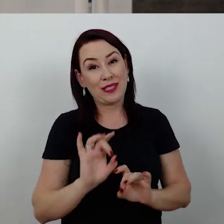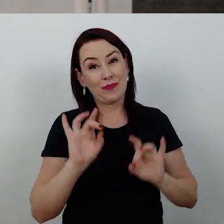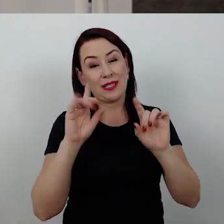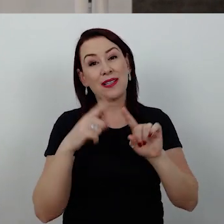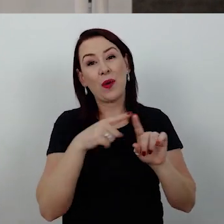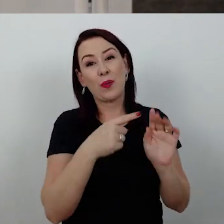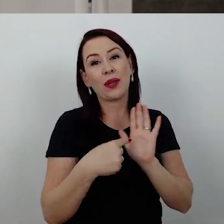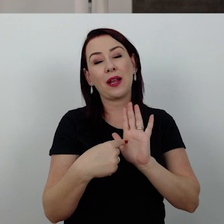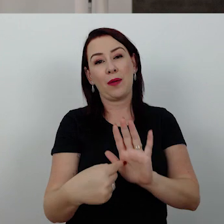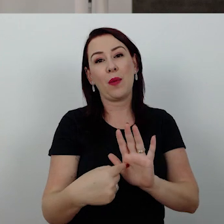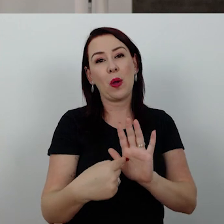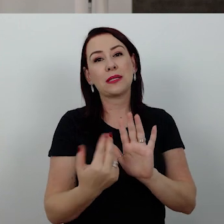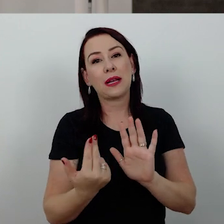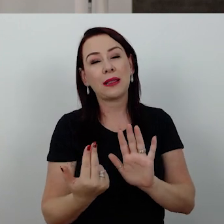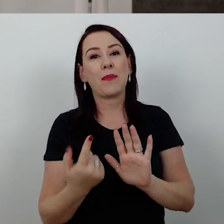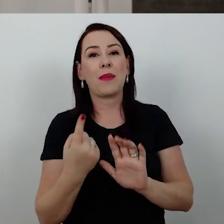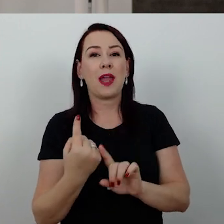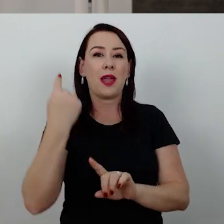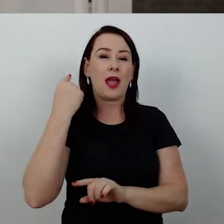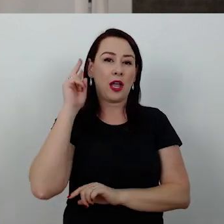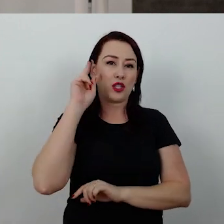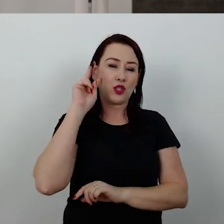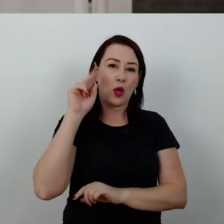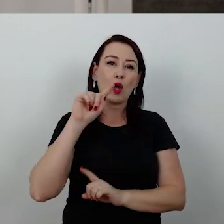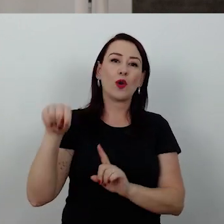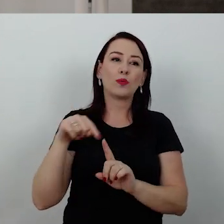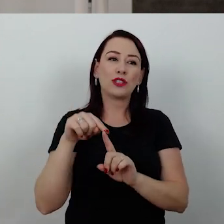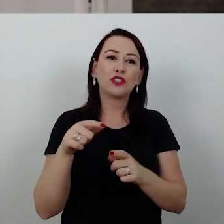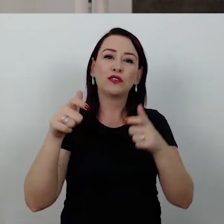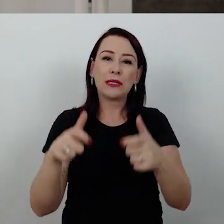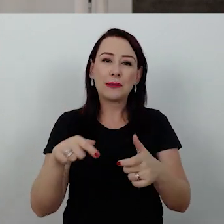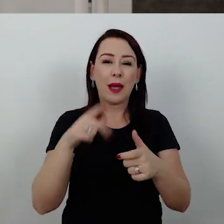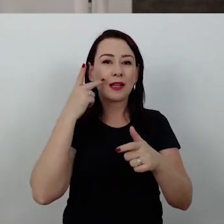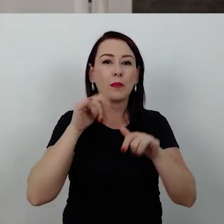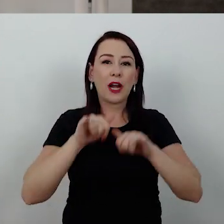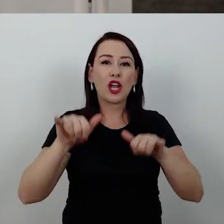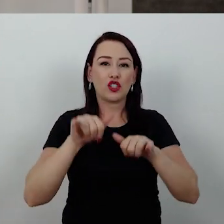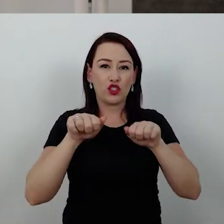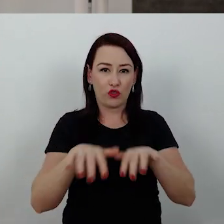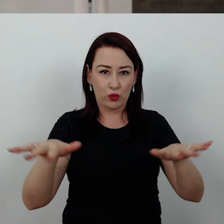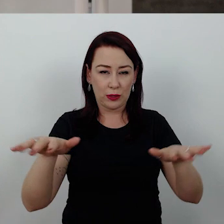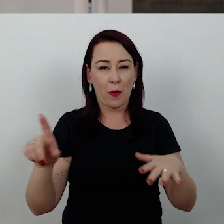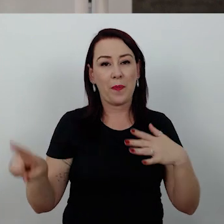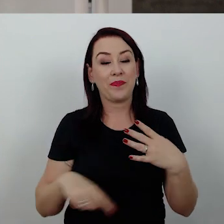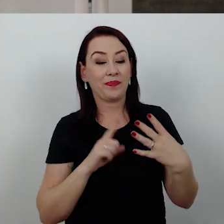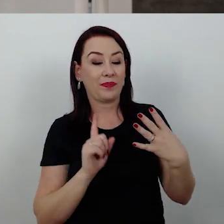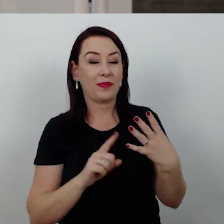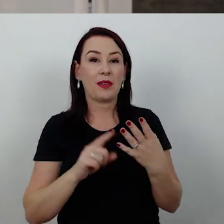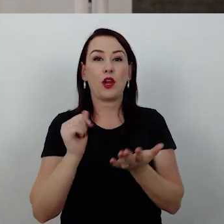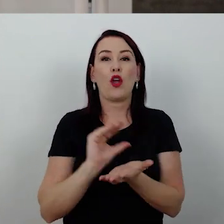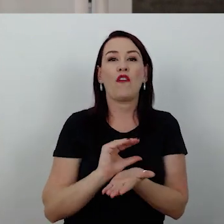muito especial, assim, e que ele retoma também dentro dessa política, pensando nesse espaço de difusão.